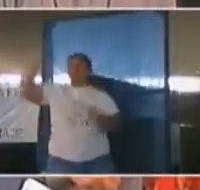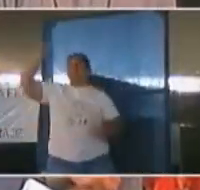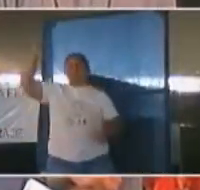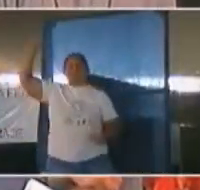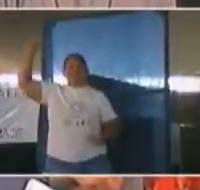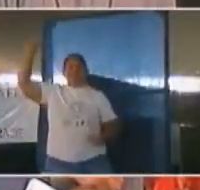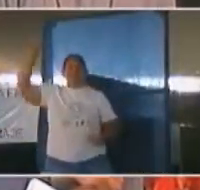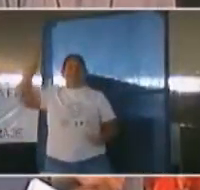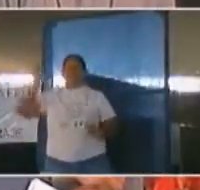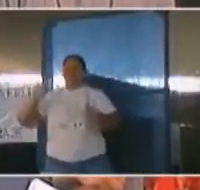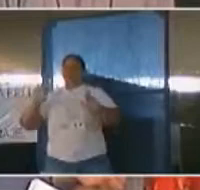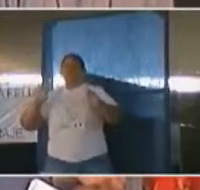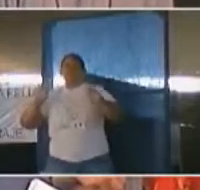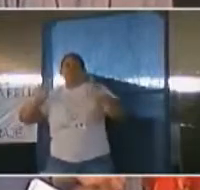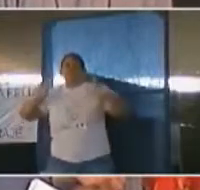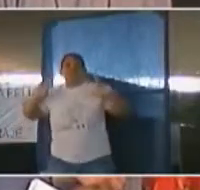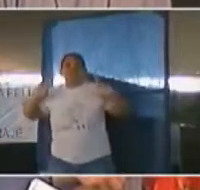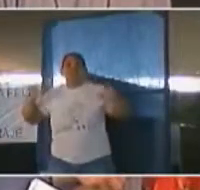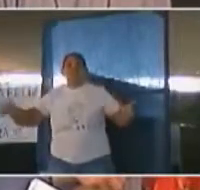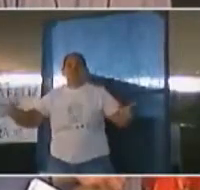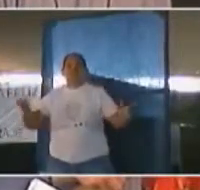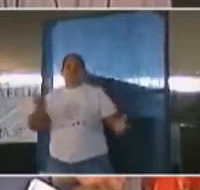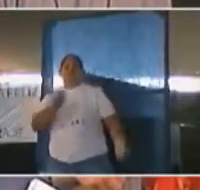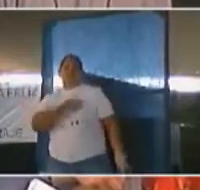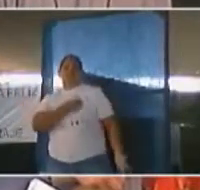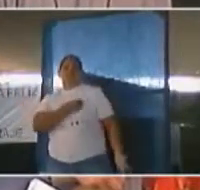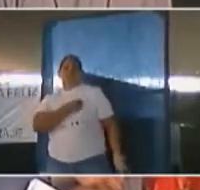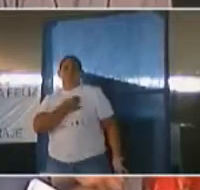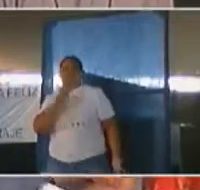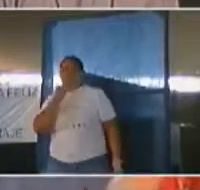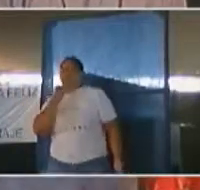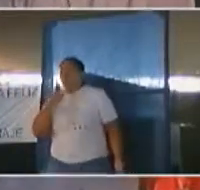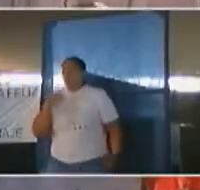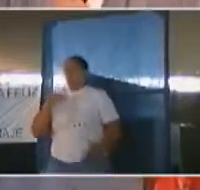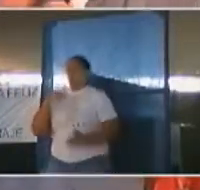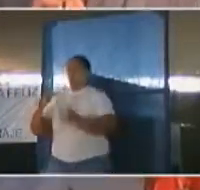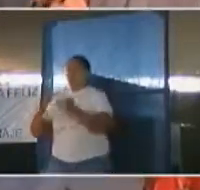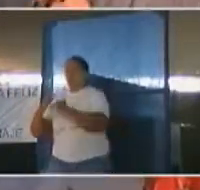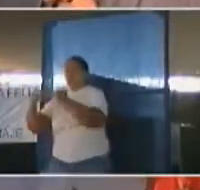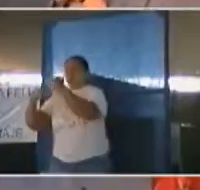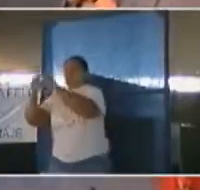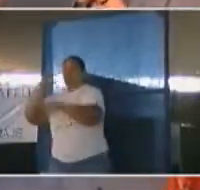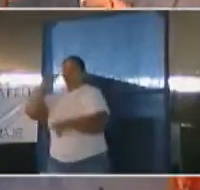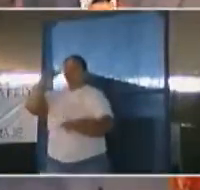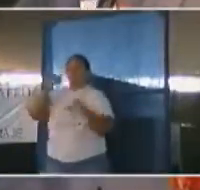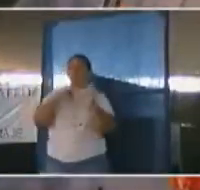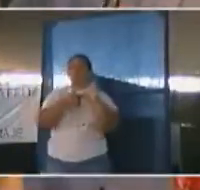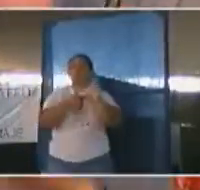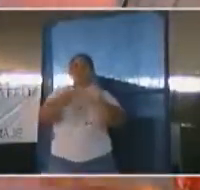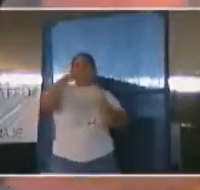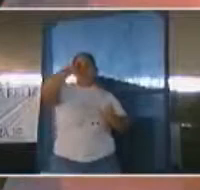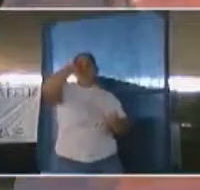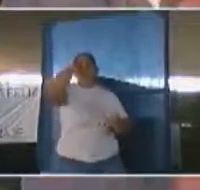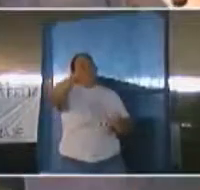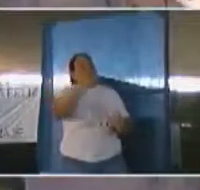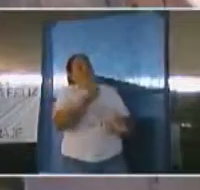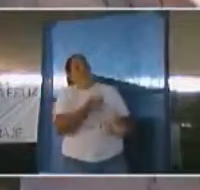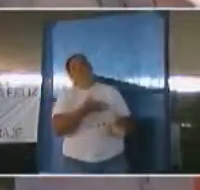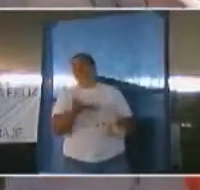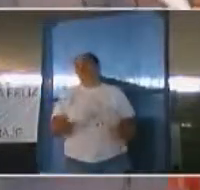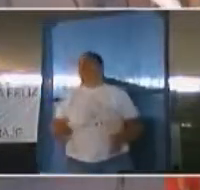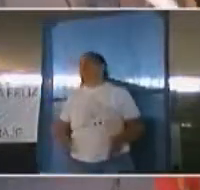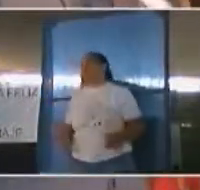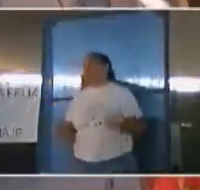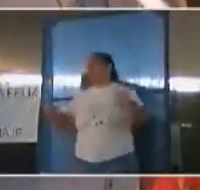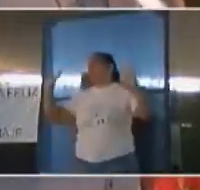maior que tudo. E em frente a qualquer opinião contrária. Obrigado. Aplauso, gente.